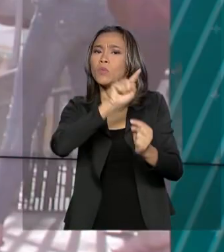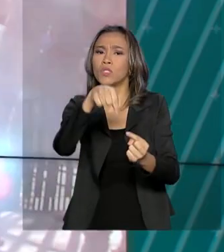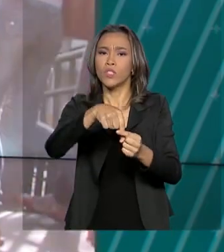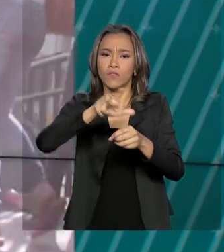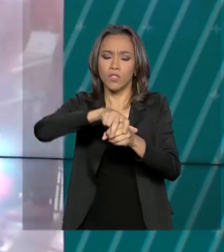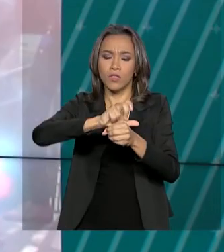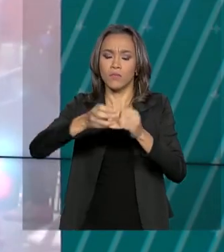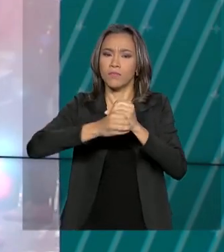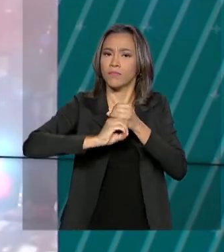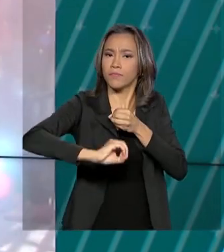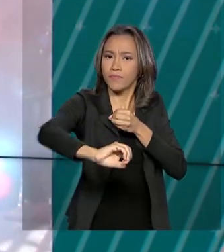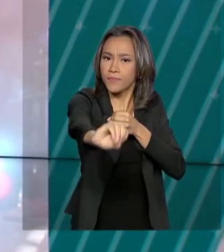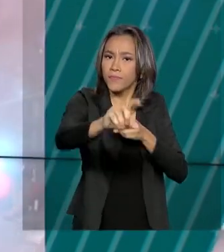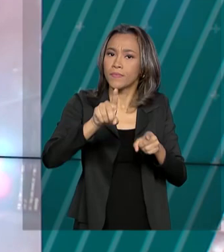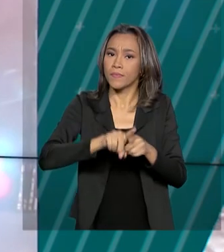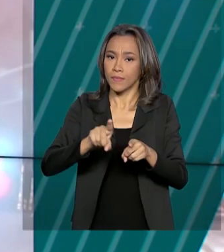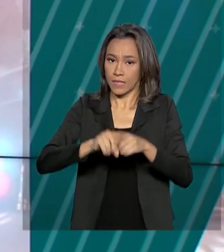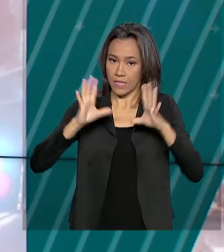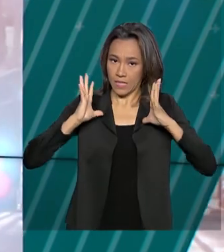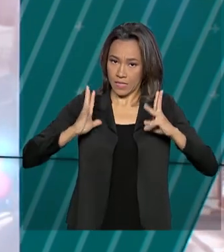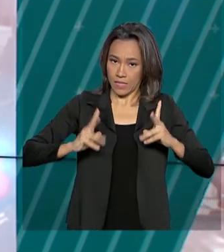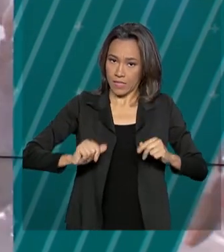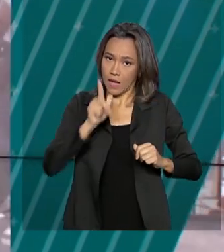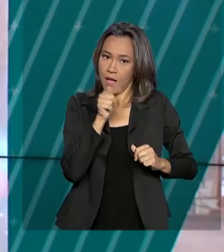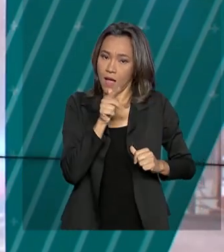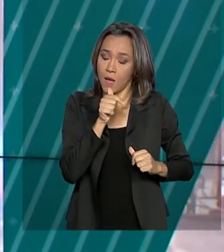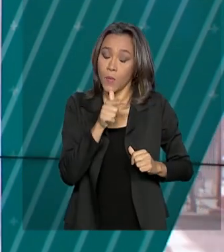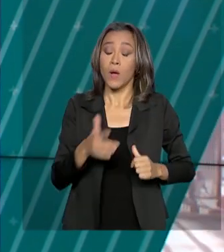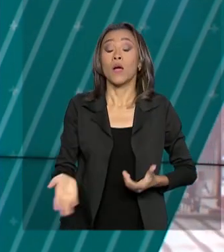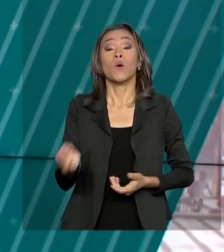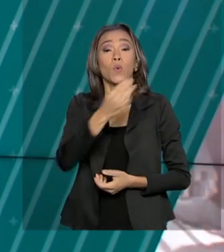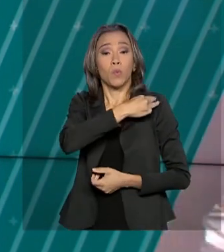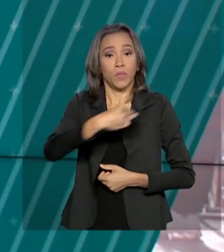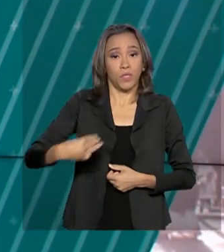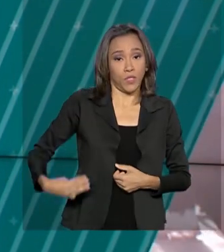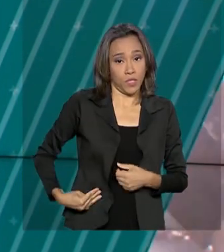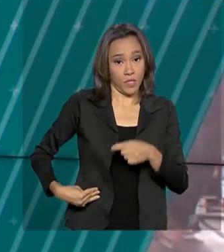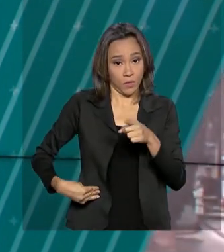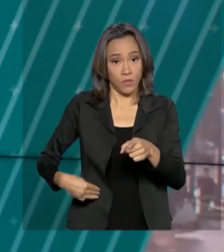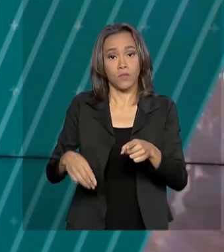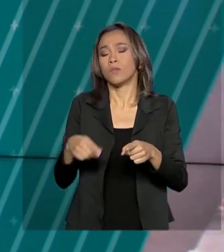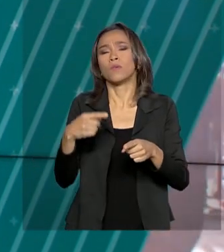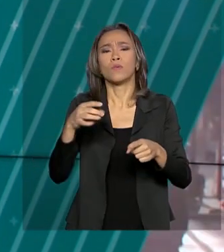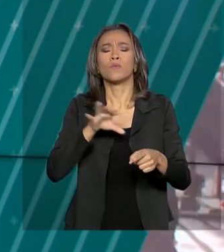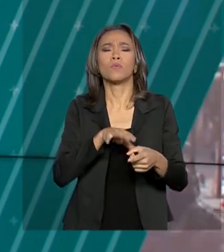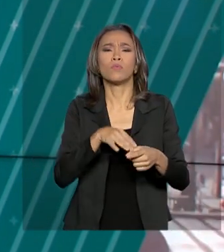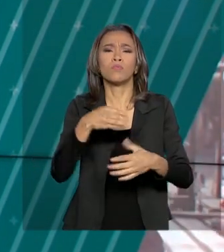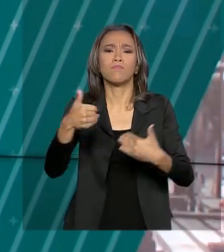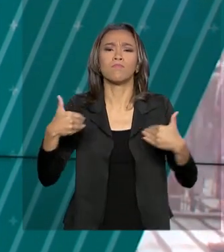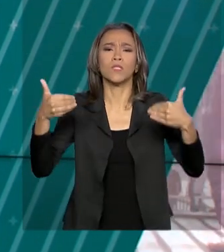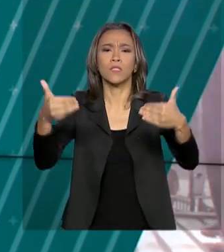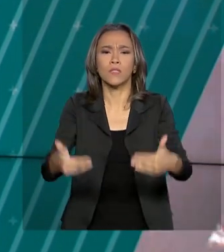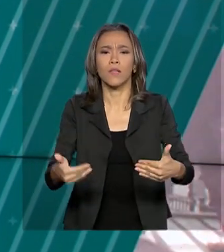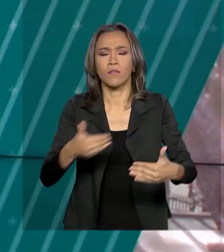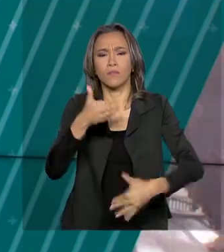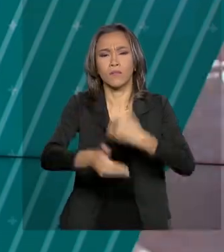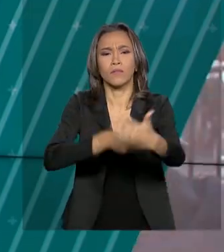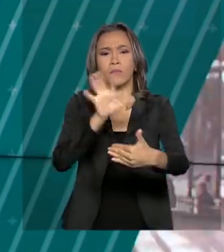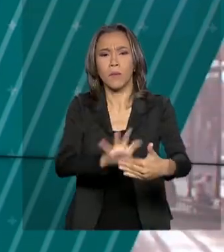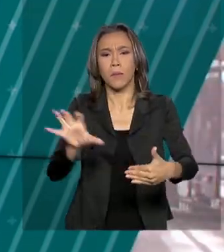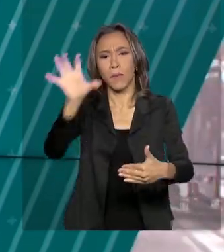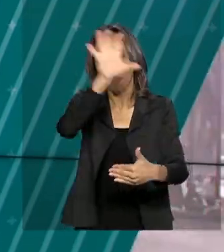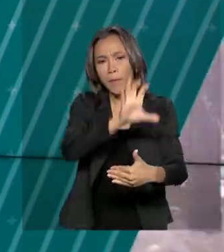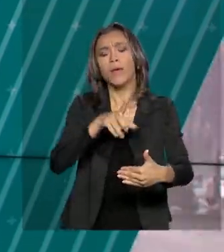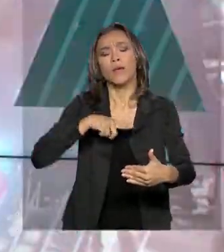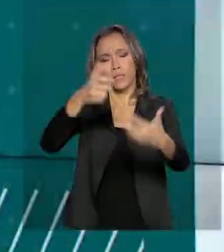de água e coleta de esgoto. O ministro do Desenvolvimento Regional, Gustavo Canuto, falou sobre esse e outros assuntos